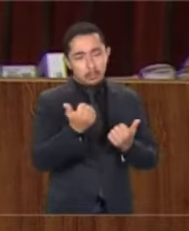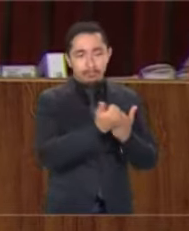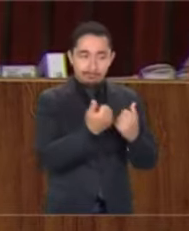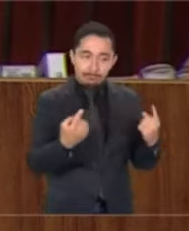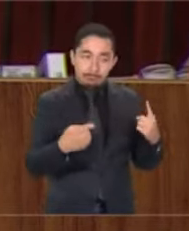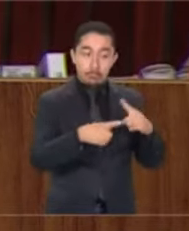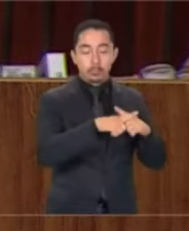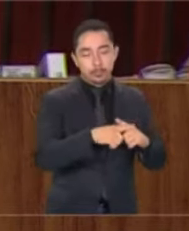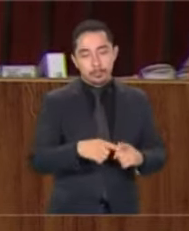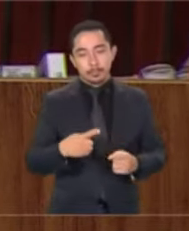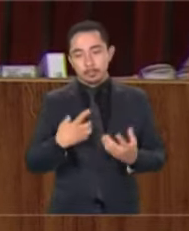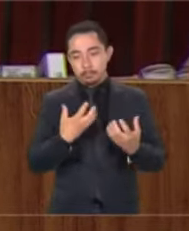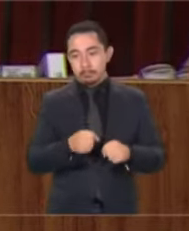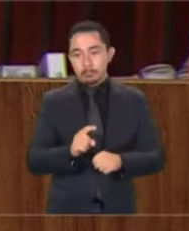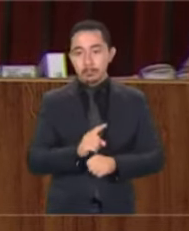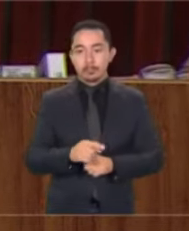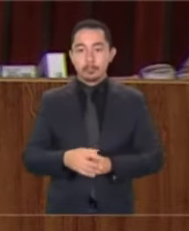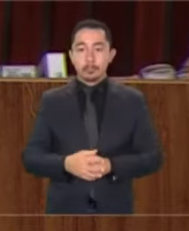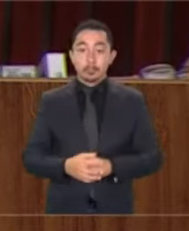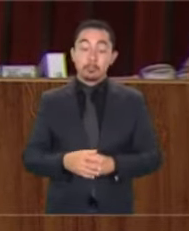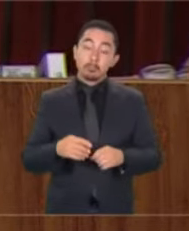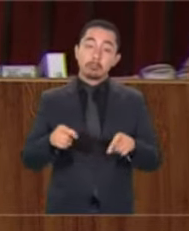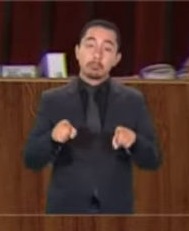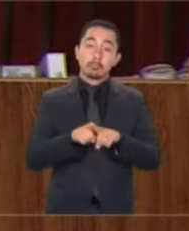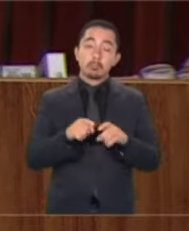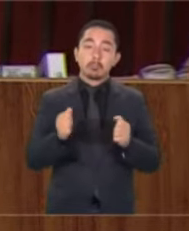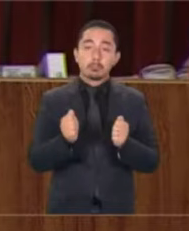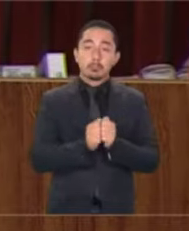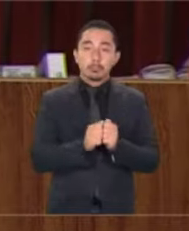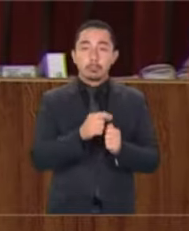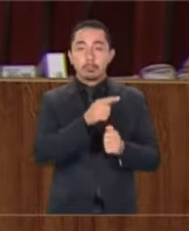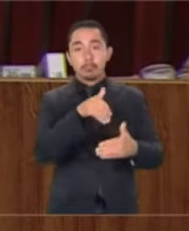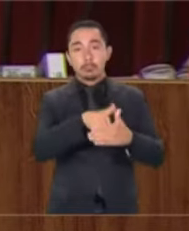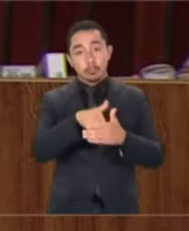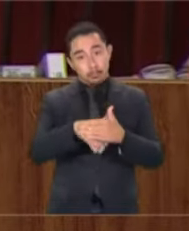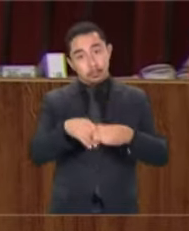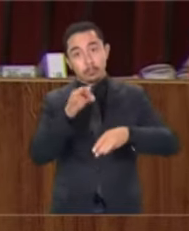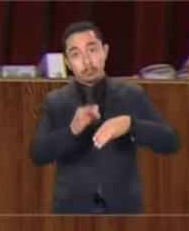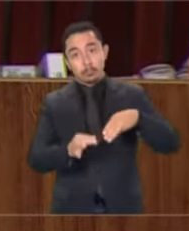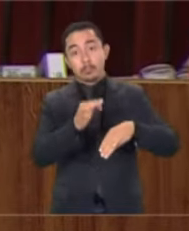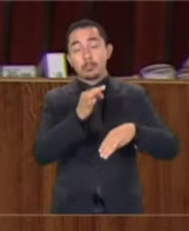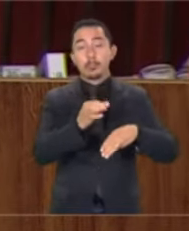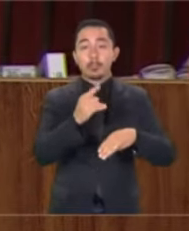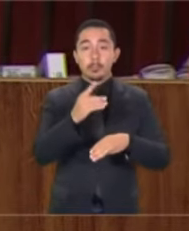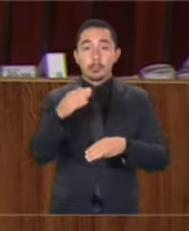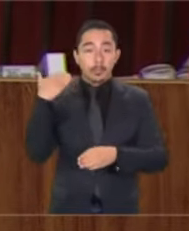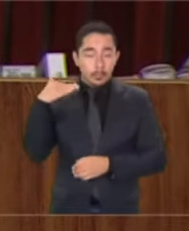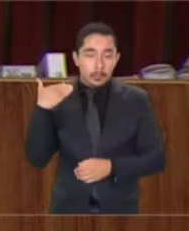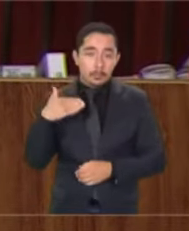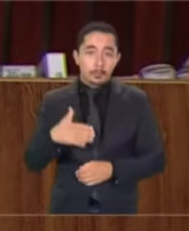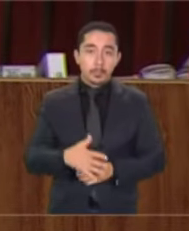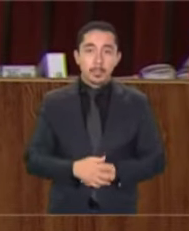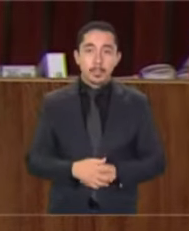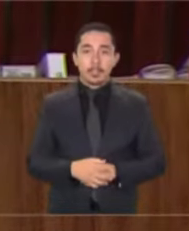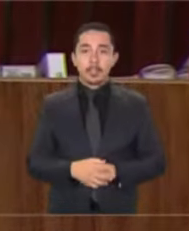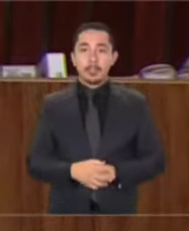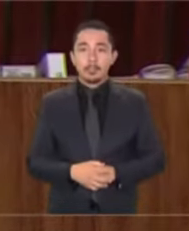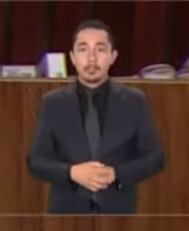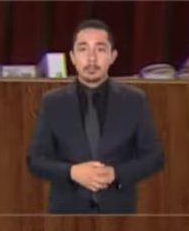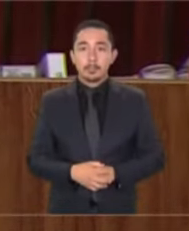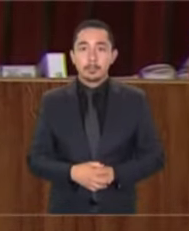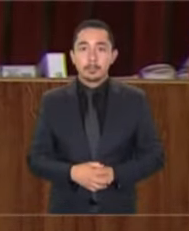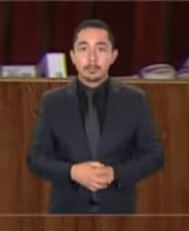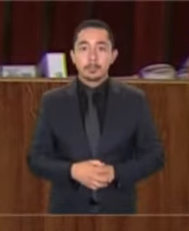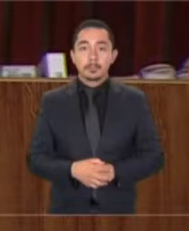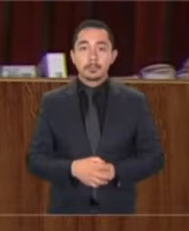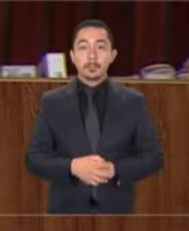contrário, inclusive também com base no voto da ministra Carmen Lúcia, que